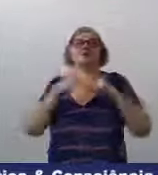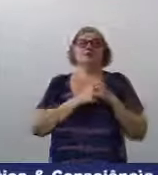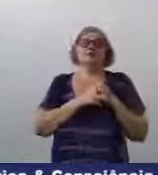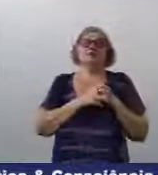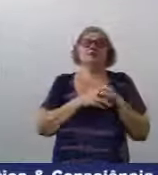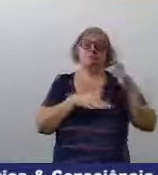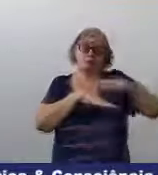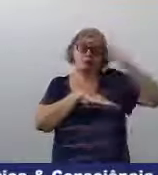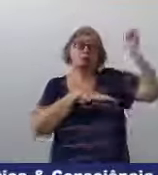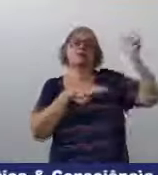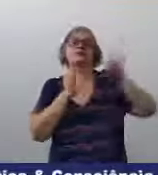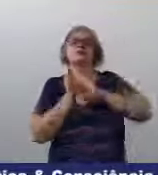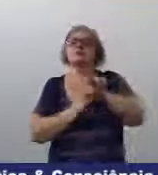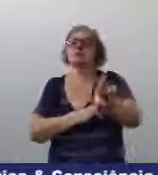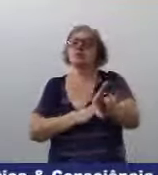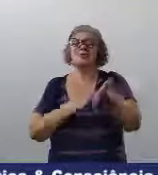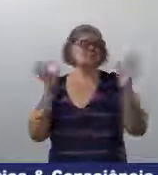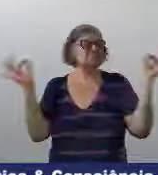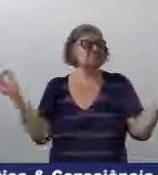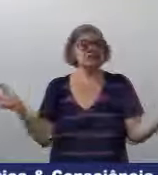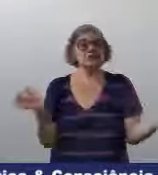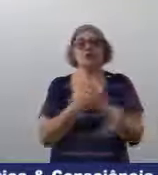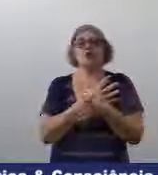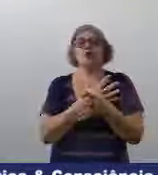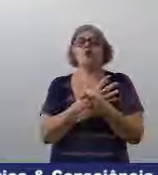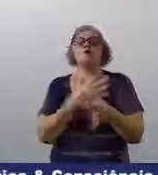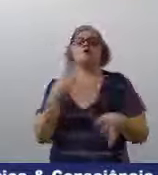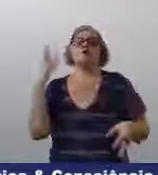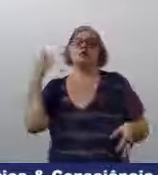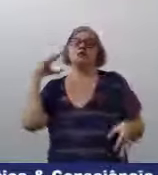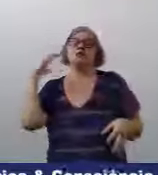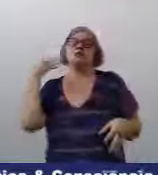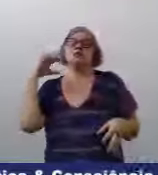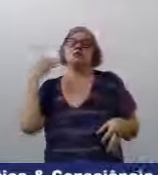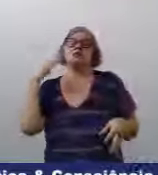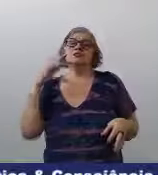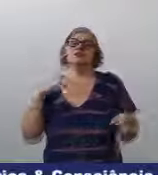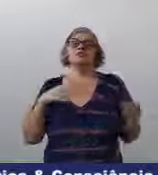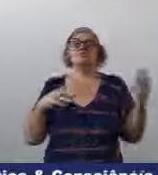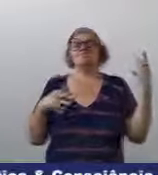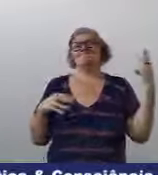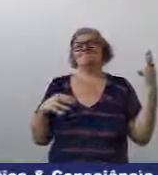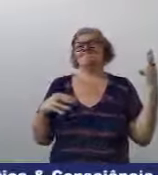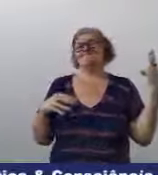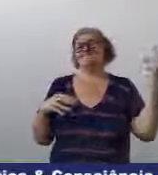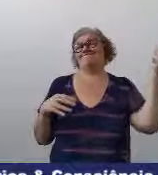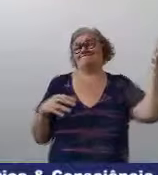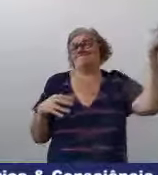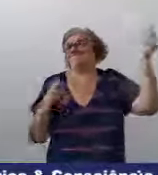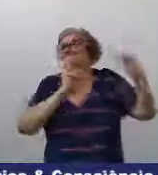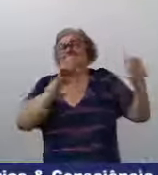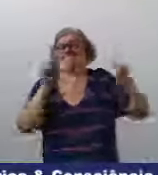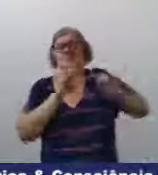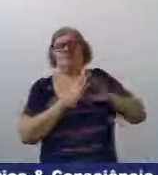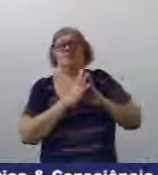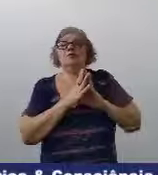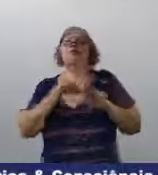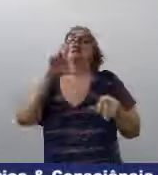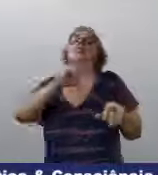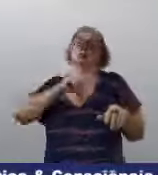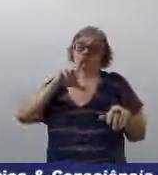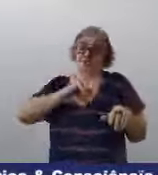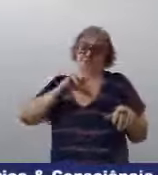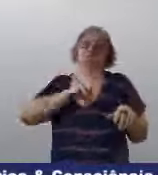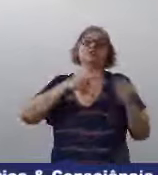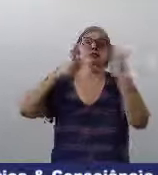inteligência suprema. E há mais, uma pergunta atualíssima na ciência, que os materialistas se recusam até a fazer, quanto mais a